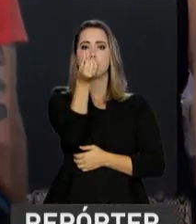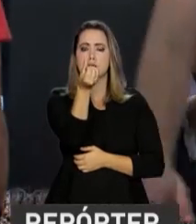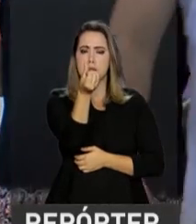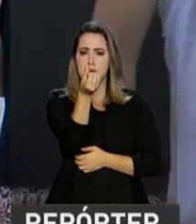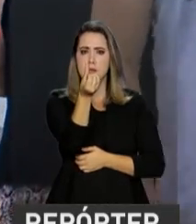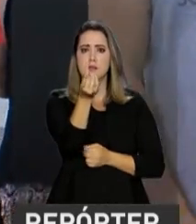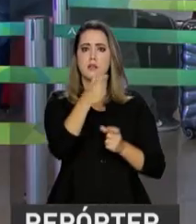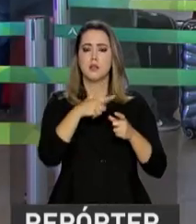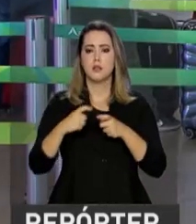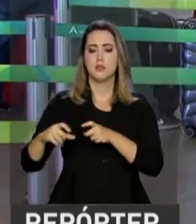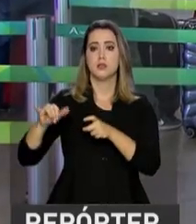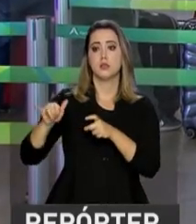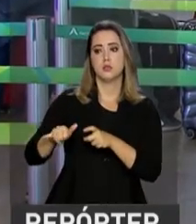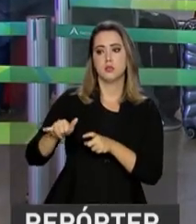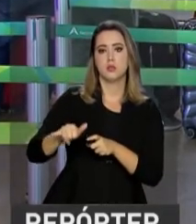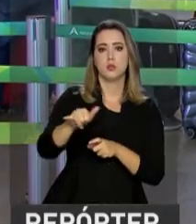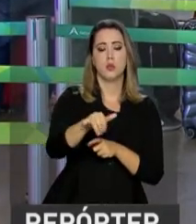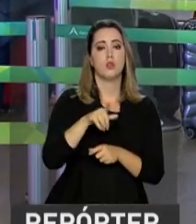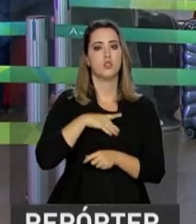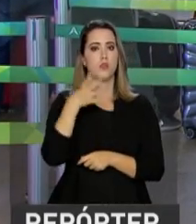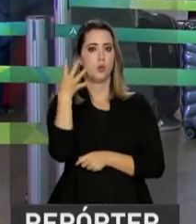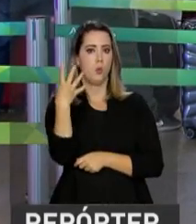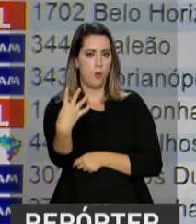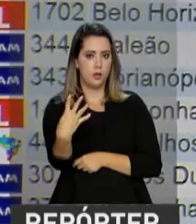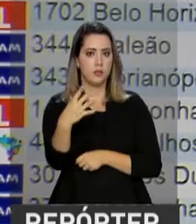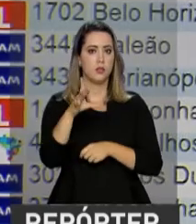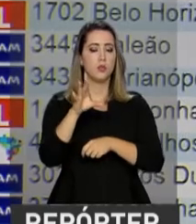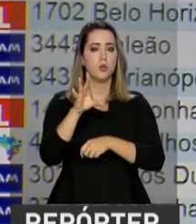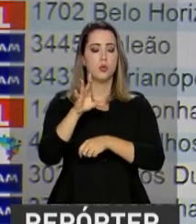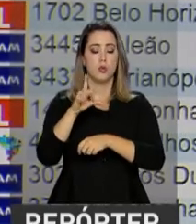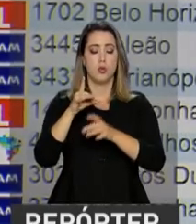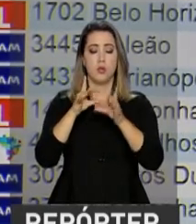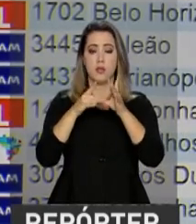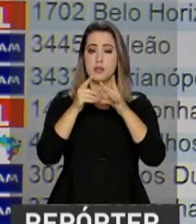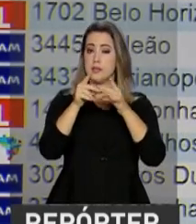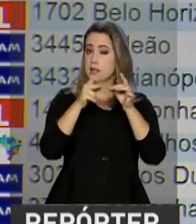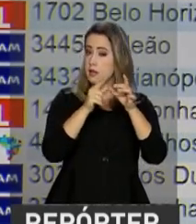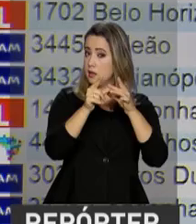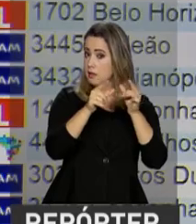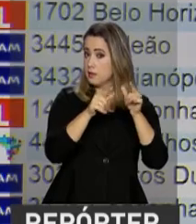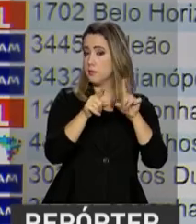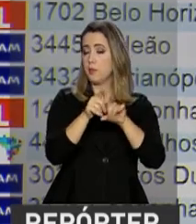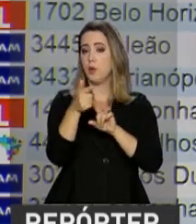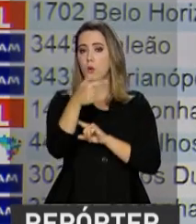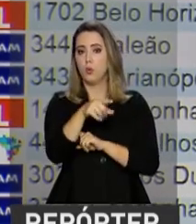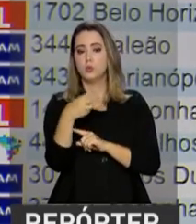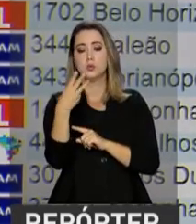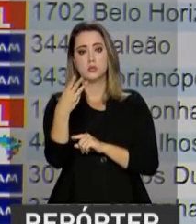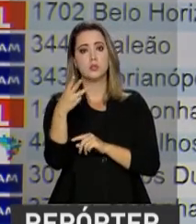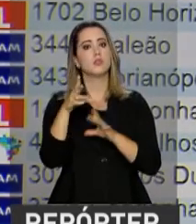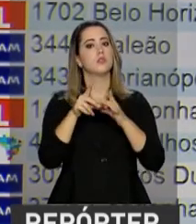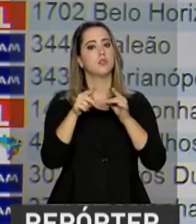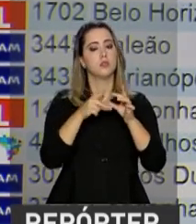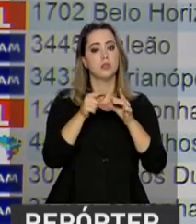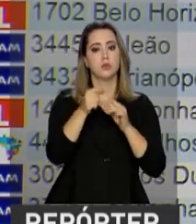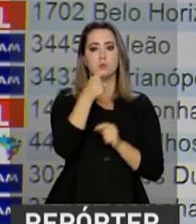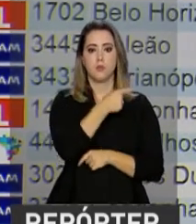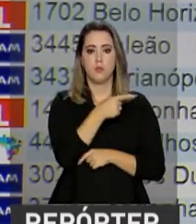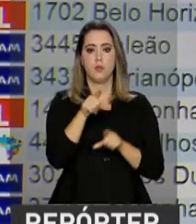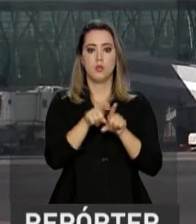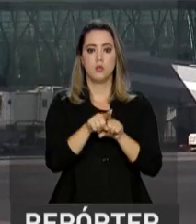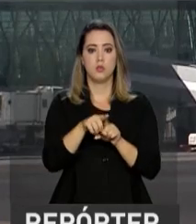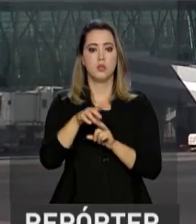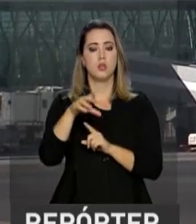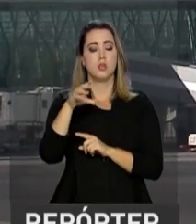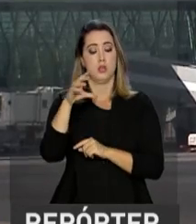com 4 estrelas e 6 receberam 3 estrelas. O aeroporto de Afonso Pena, em Curitiba, teve a melhor colocação entre os principais do